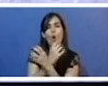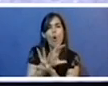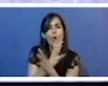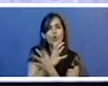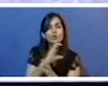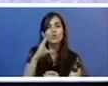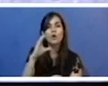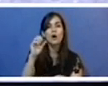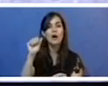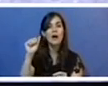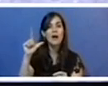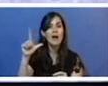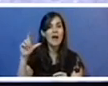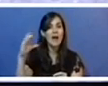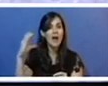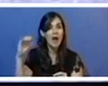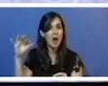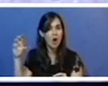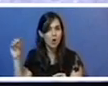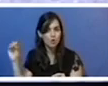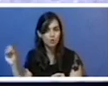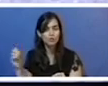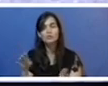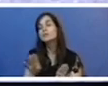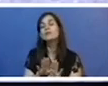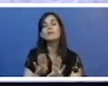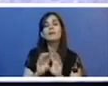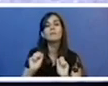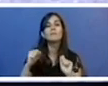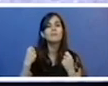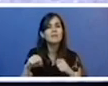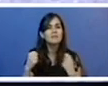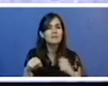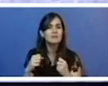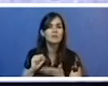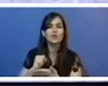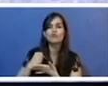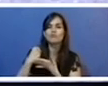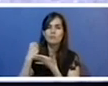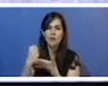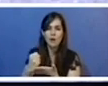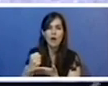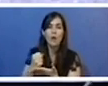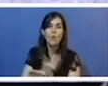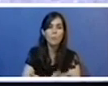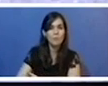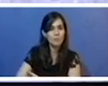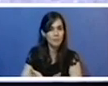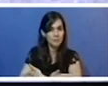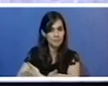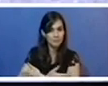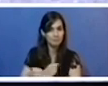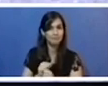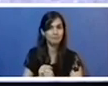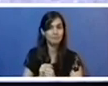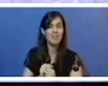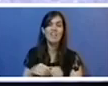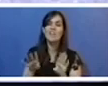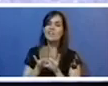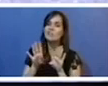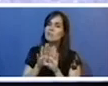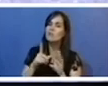ossos, anticorpos, já que o recém-nascido ele não tem imunidade formada ainda. Então, ele tem a função